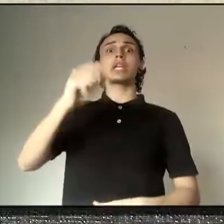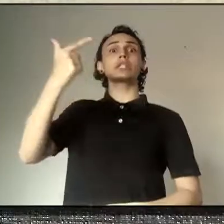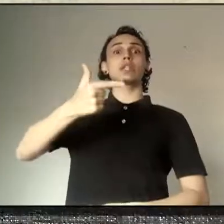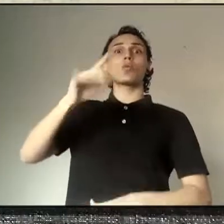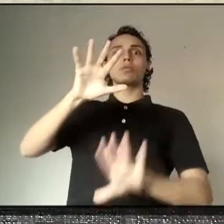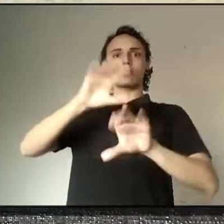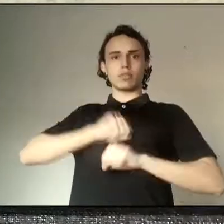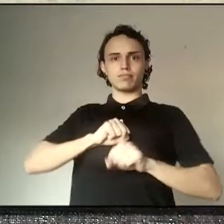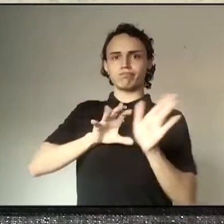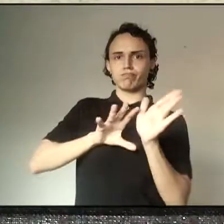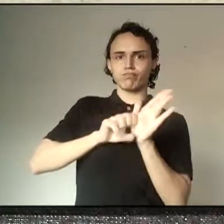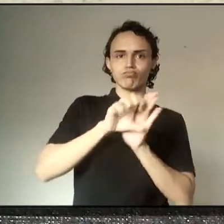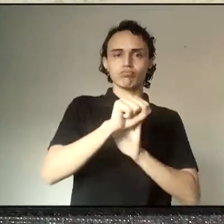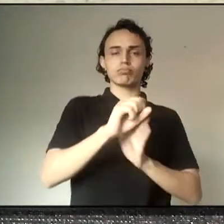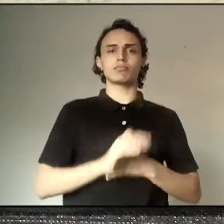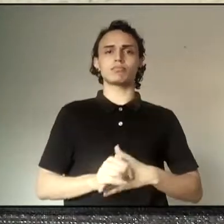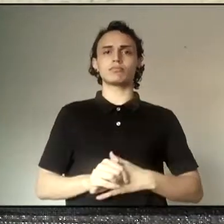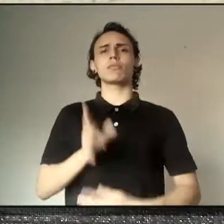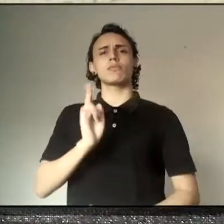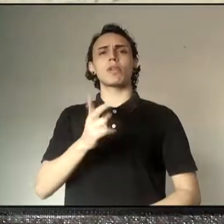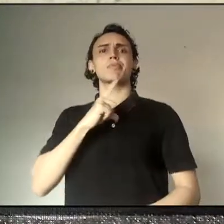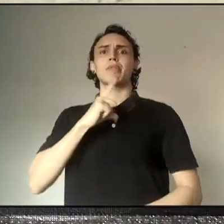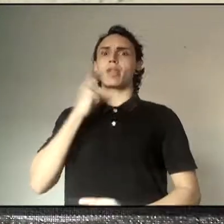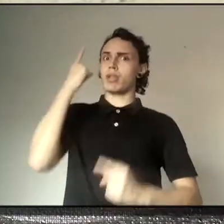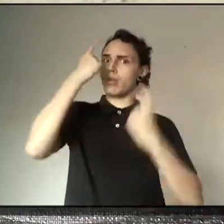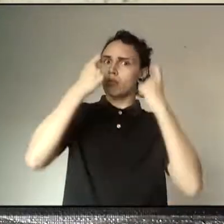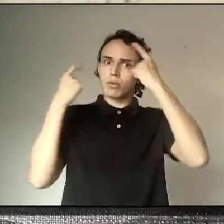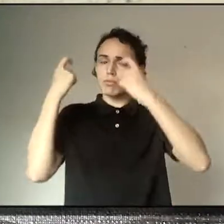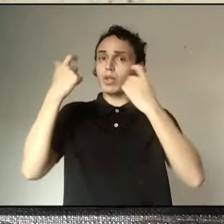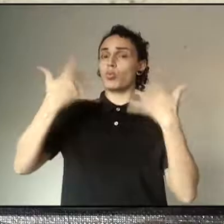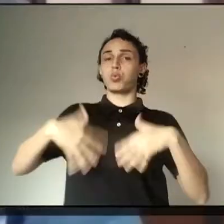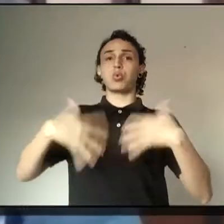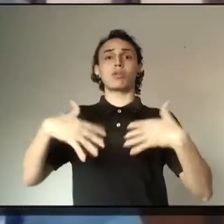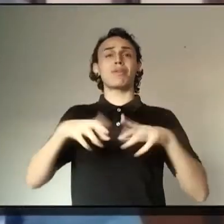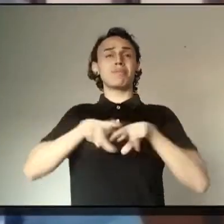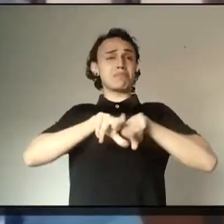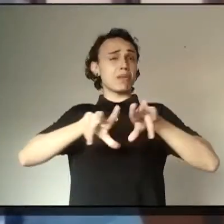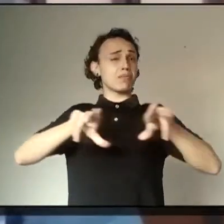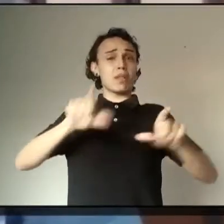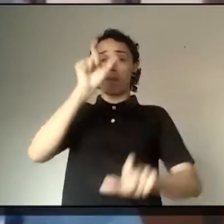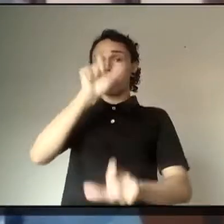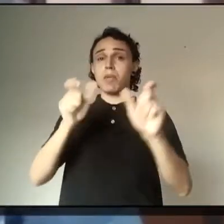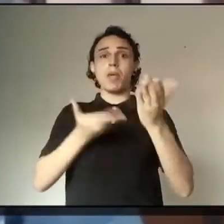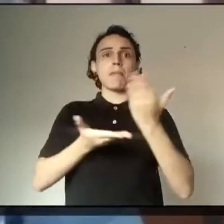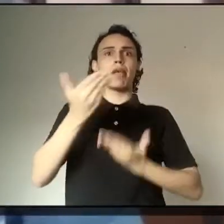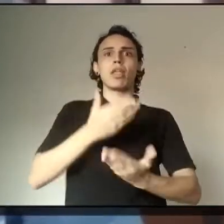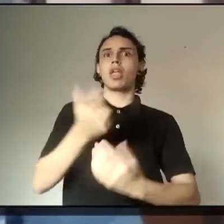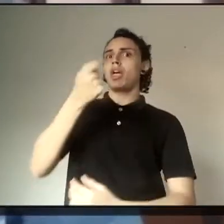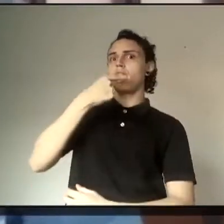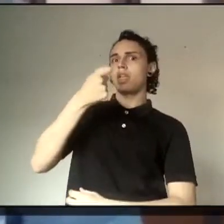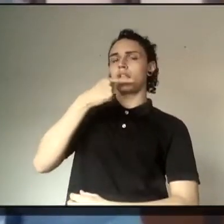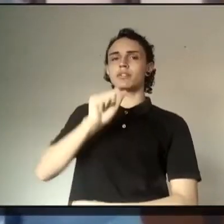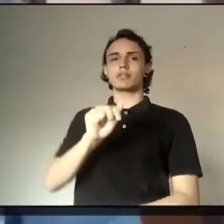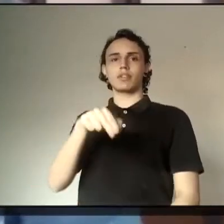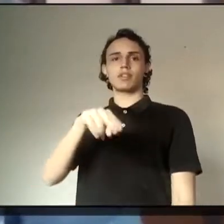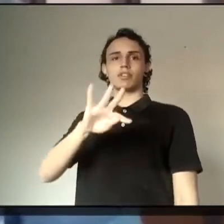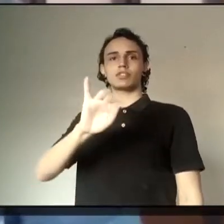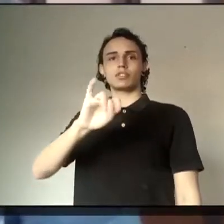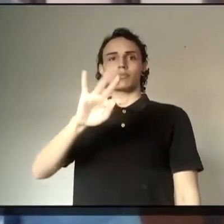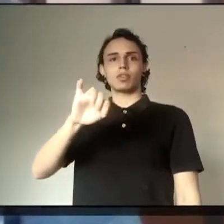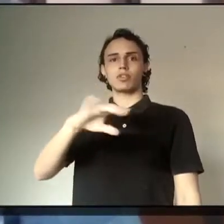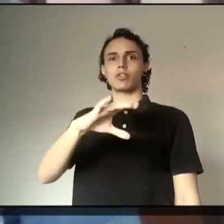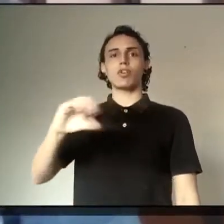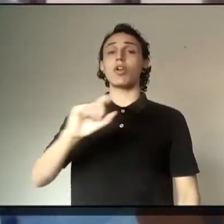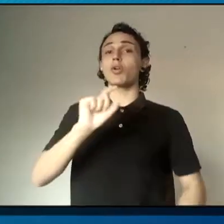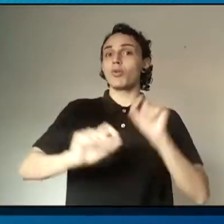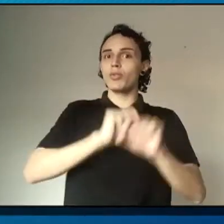efeitos ruins caso venha a ter uma segunda infecção por bactéria. De qualquer maneira, isso tem gerado uma grande preocupação, porque muitos pacientes estão